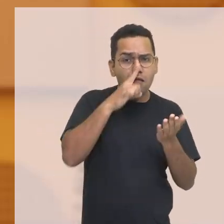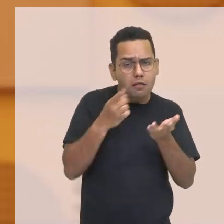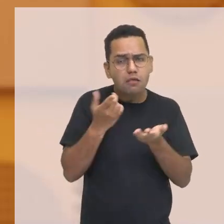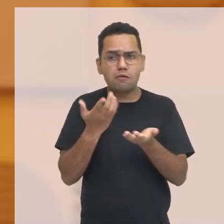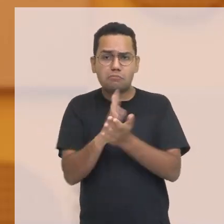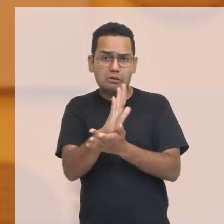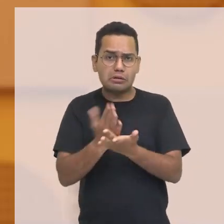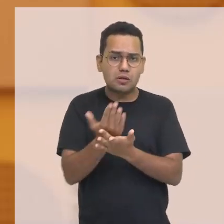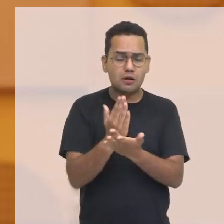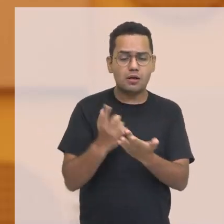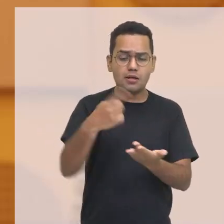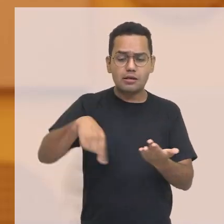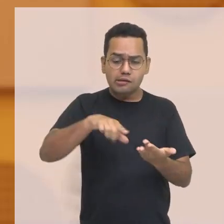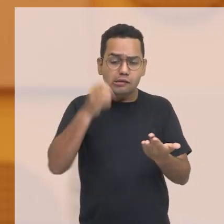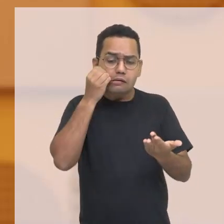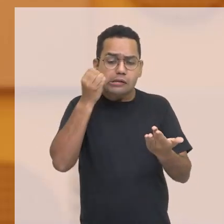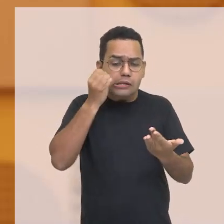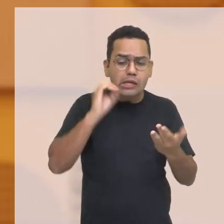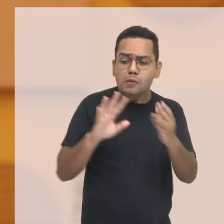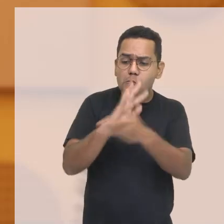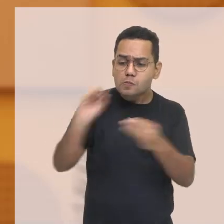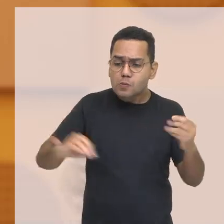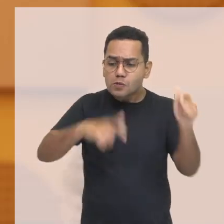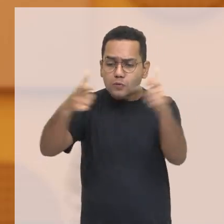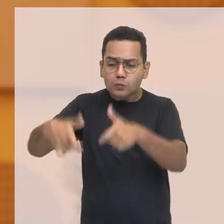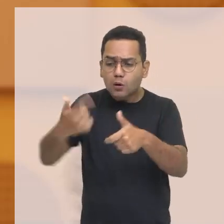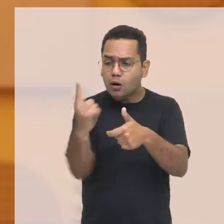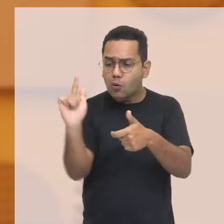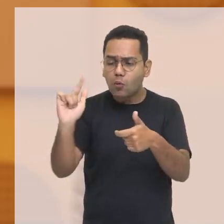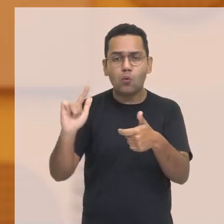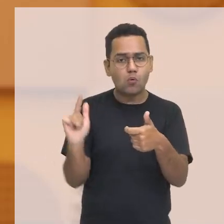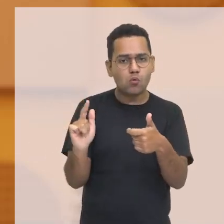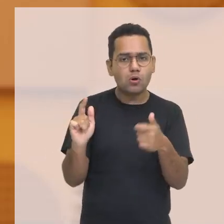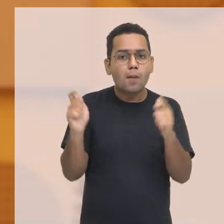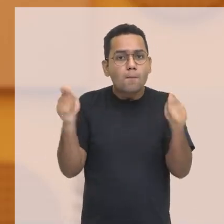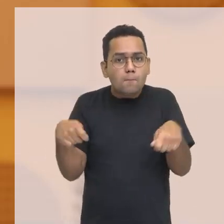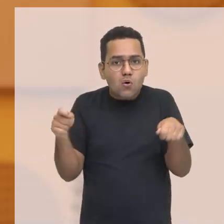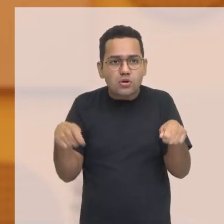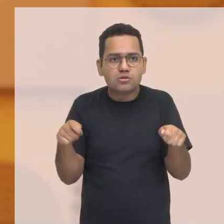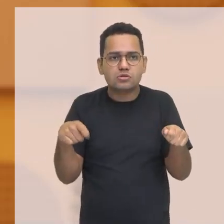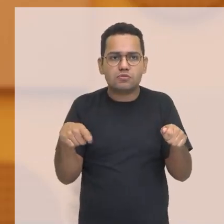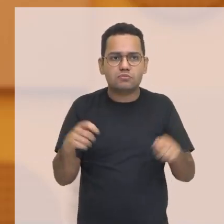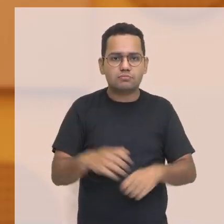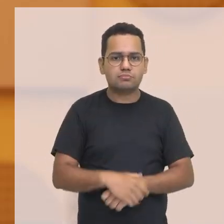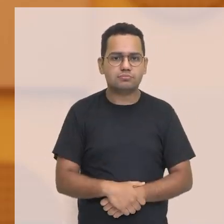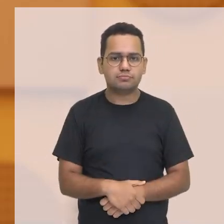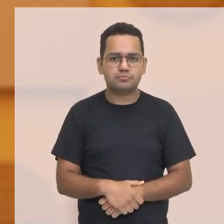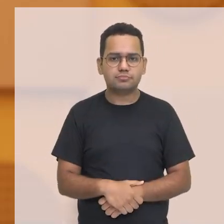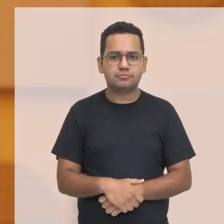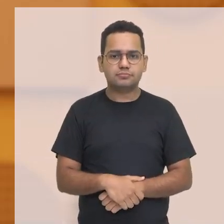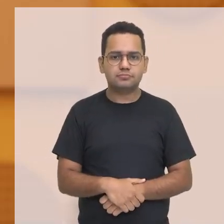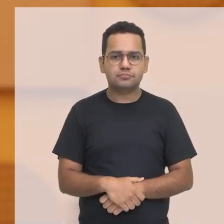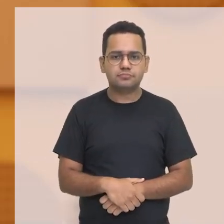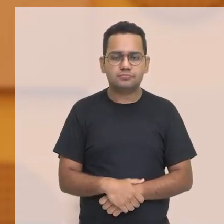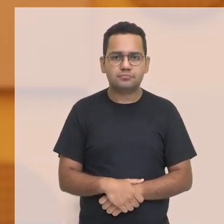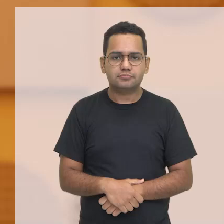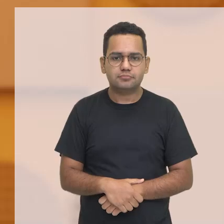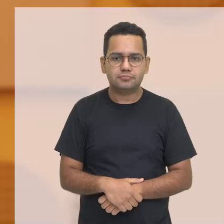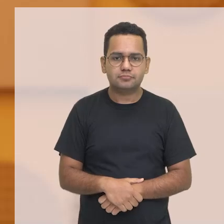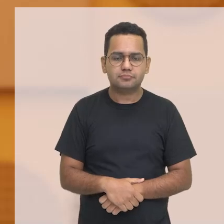de terror, e buscam ali refúgio político, refúgio para sair daquele